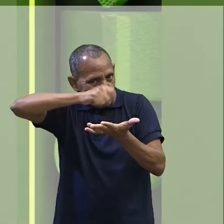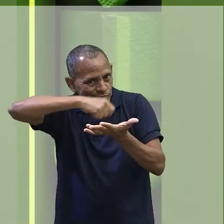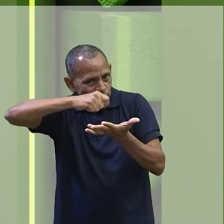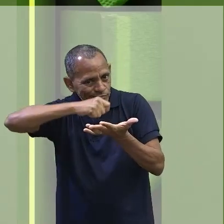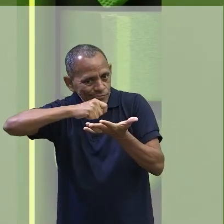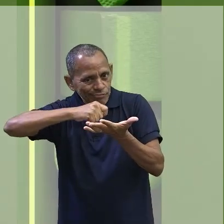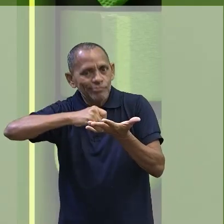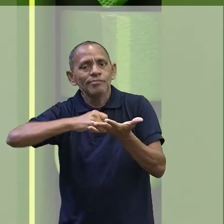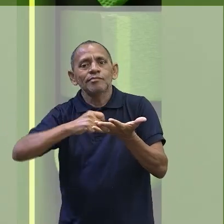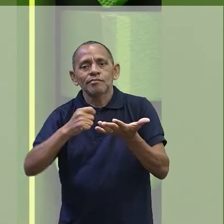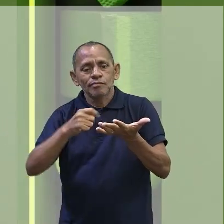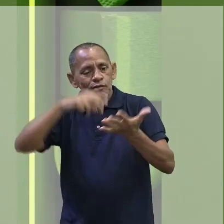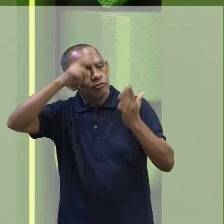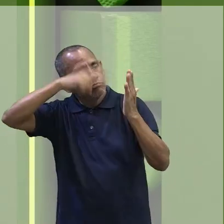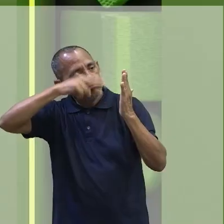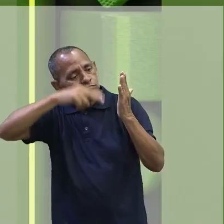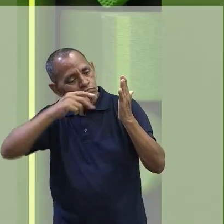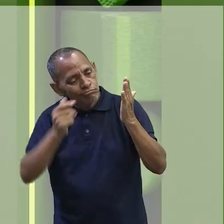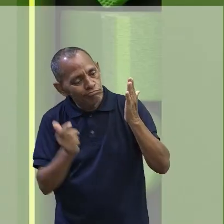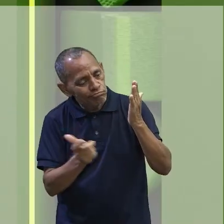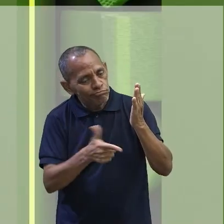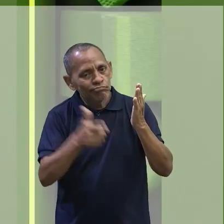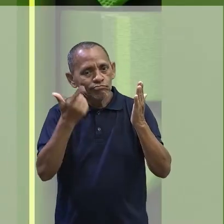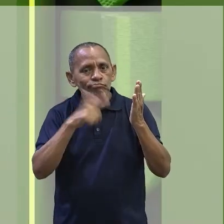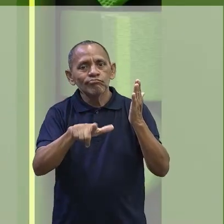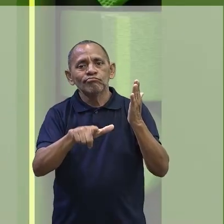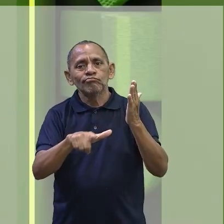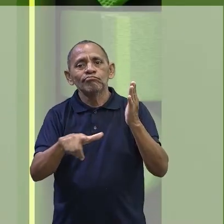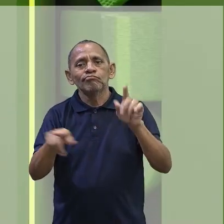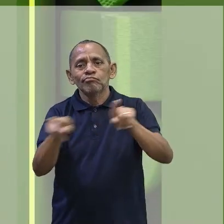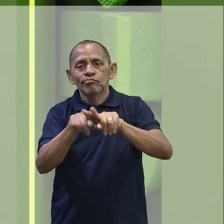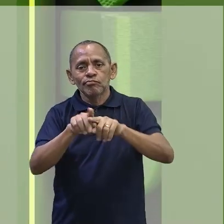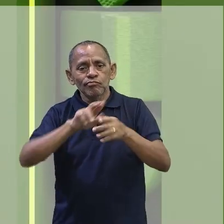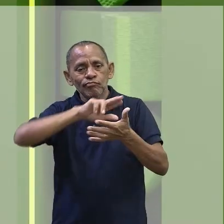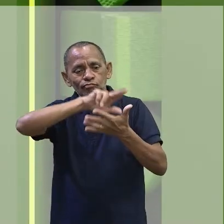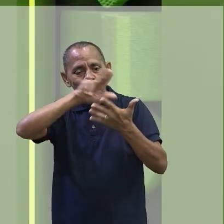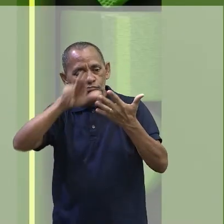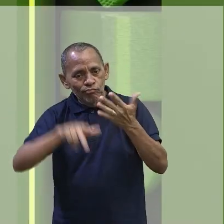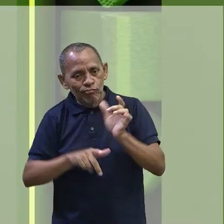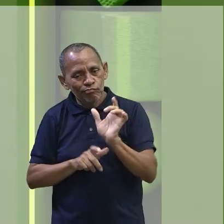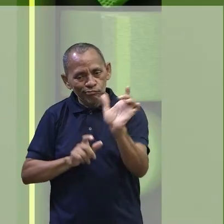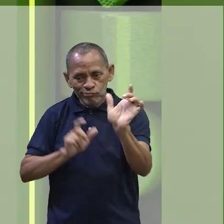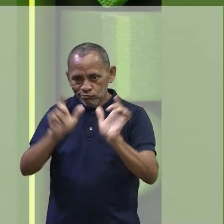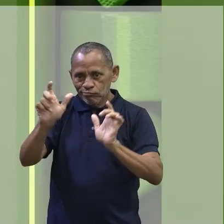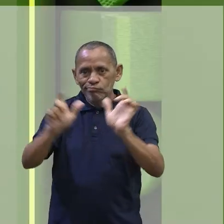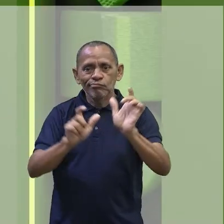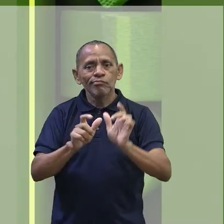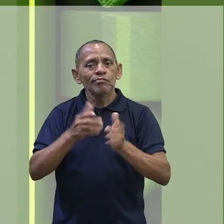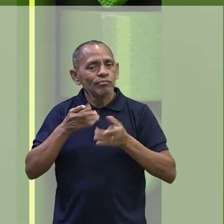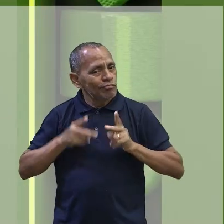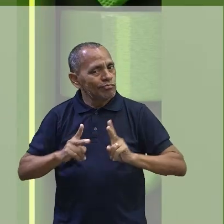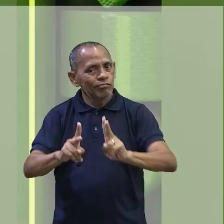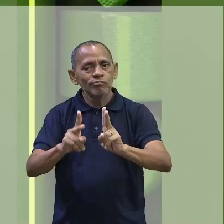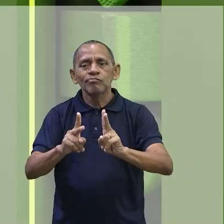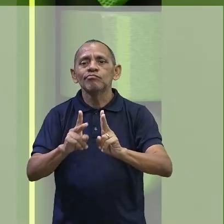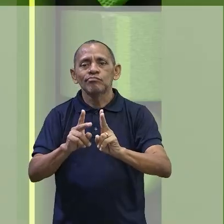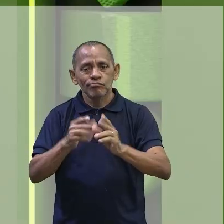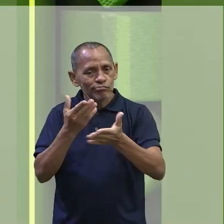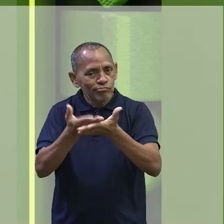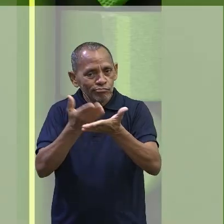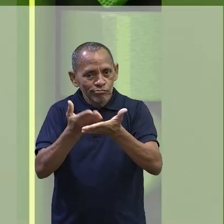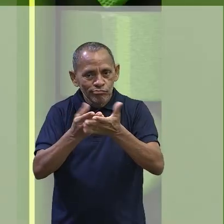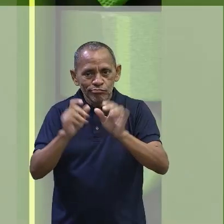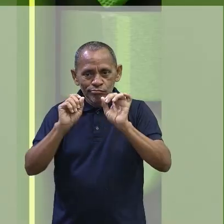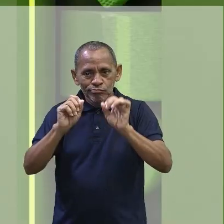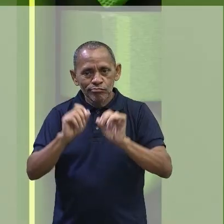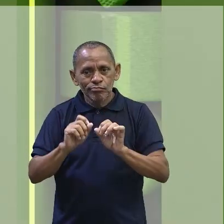assuntos que você anotou, os vários termos, né? Continue estudando os significados desses termos que são